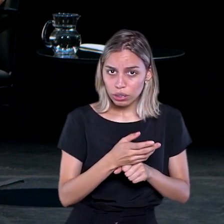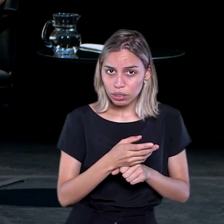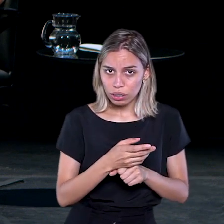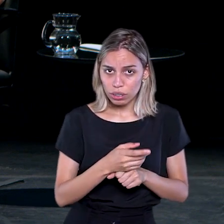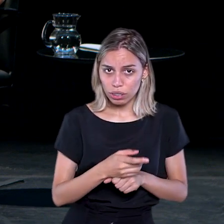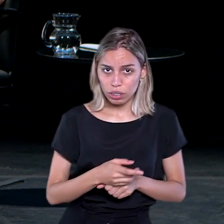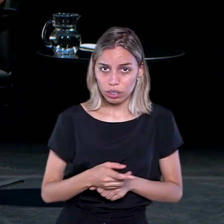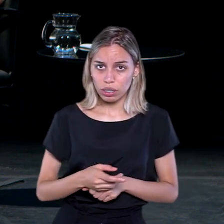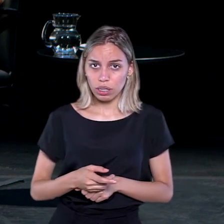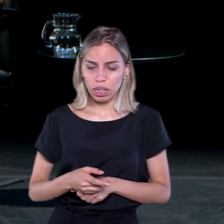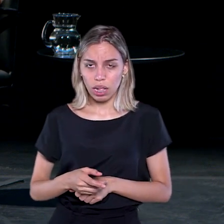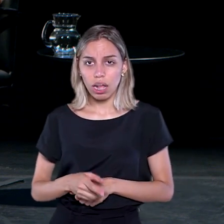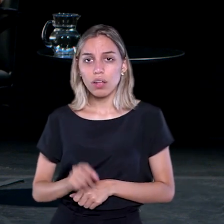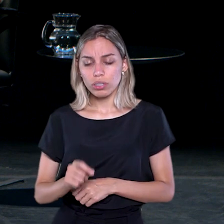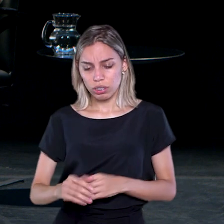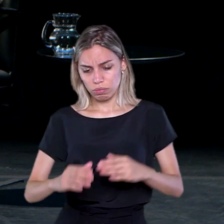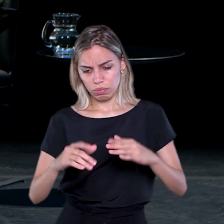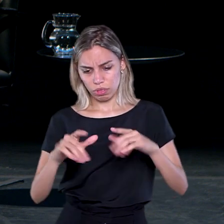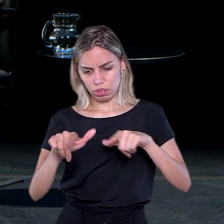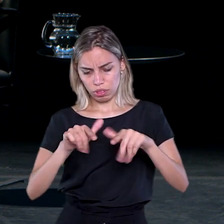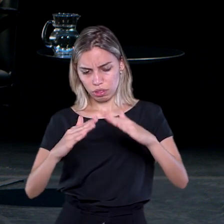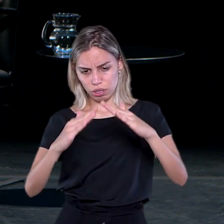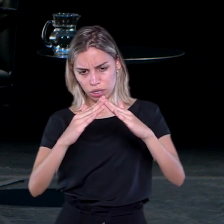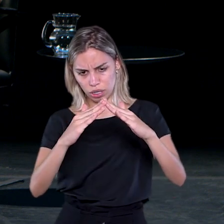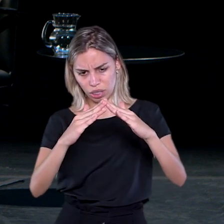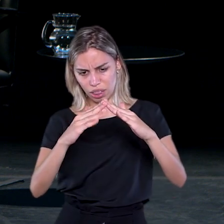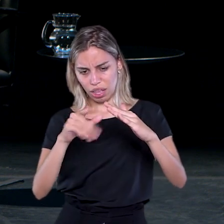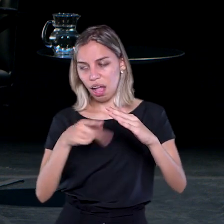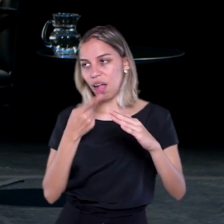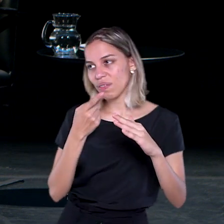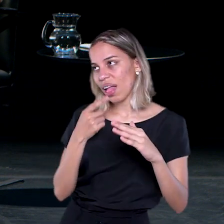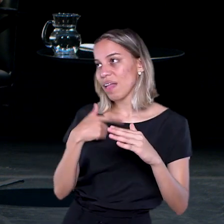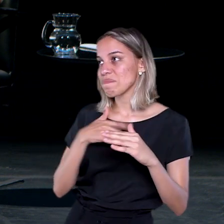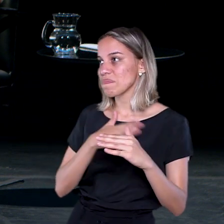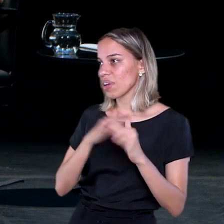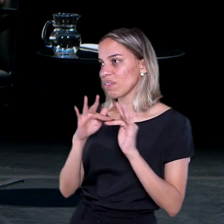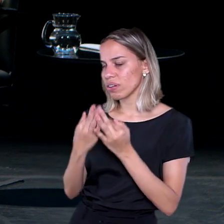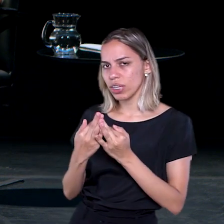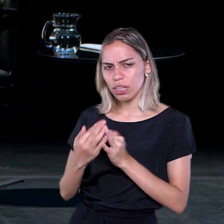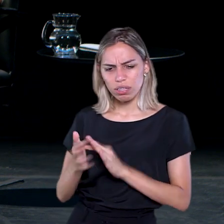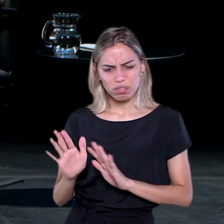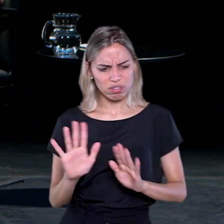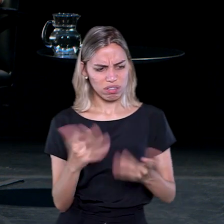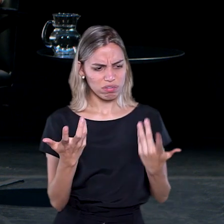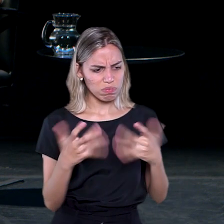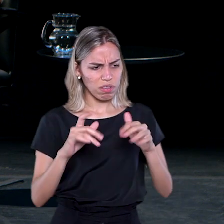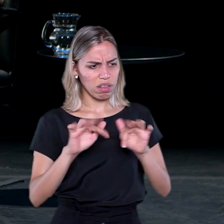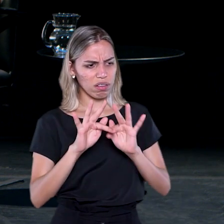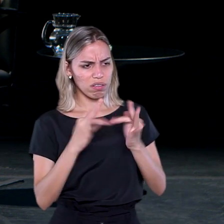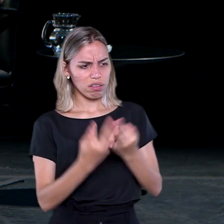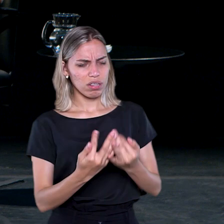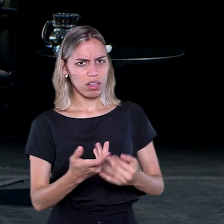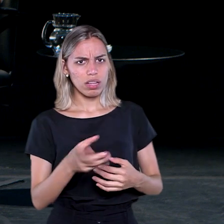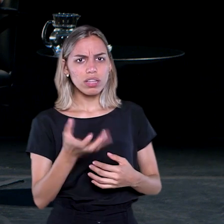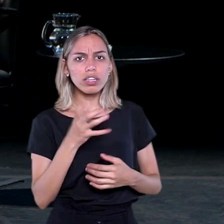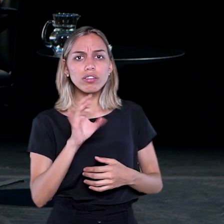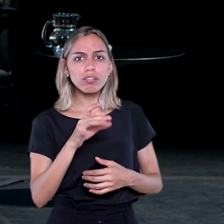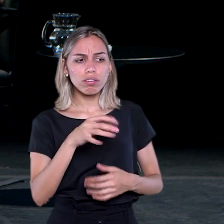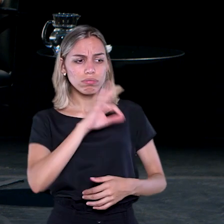gente falou em razão moderna, né? E na fixação pelo norte global, uma figura de